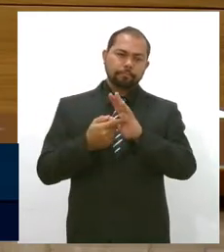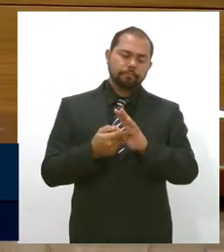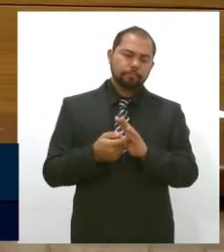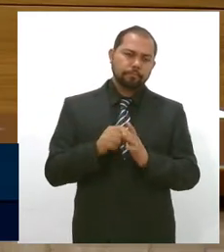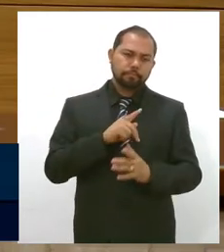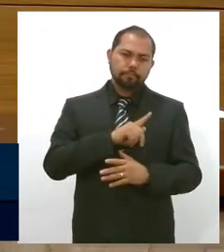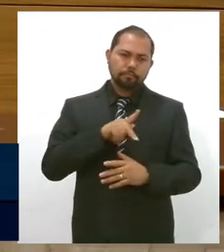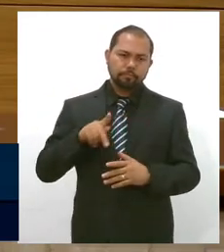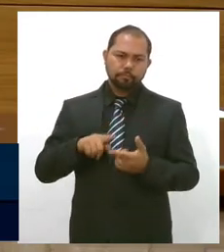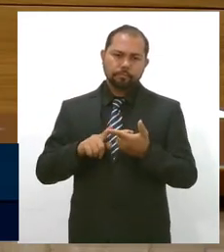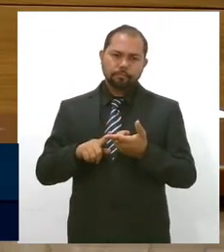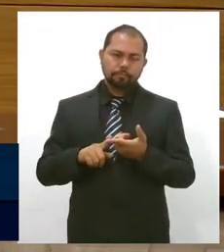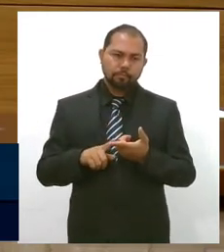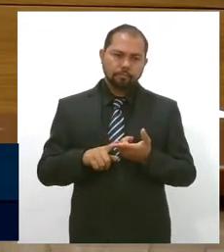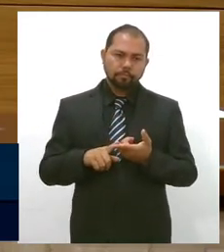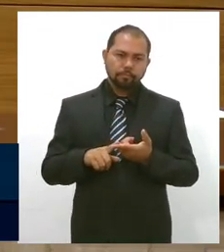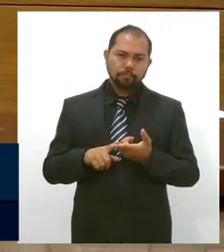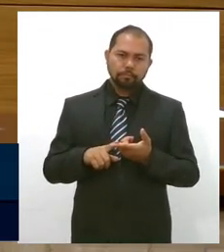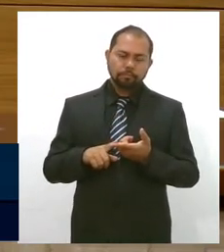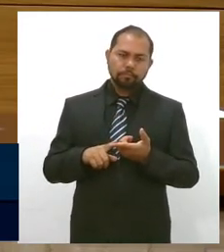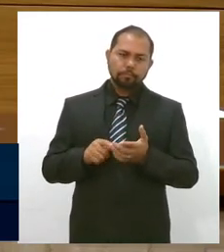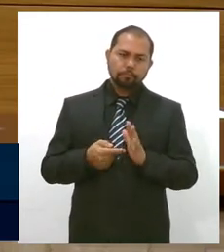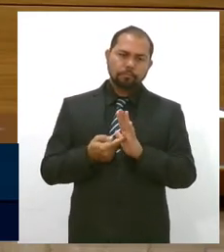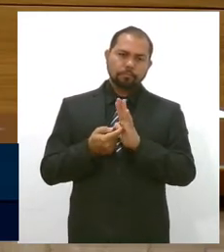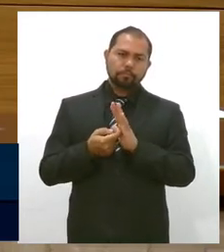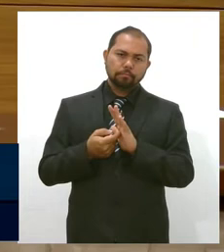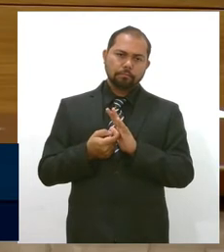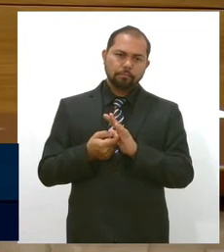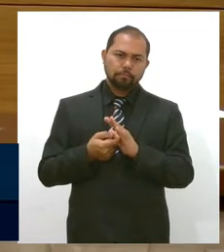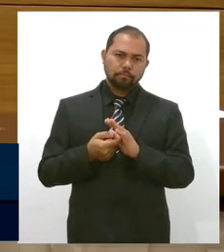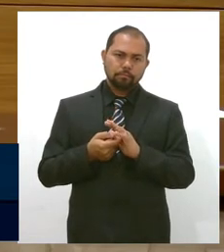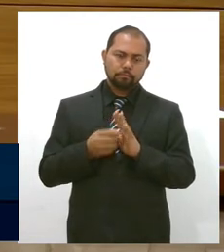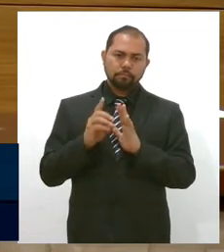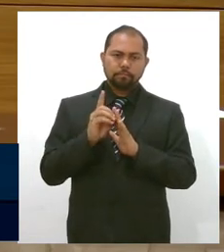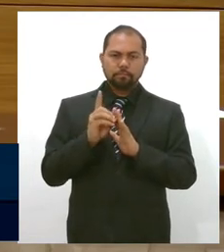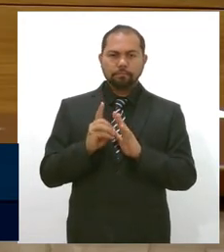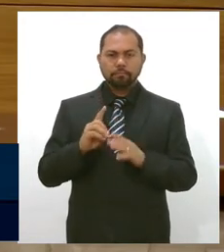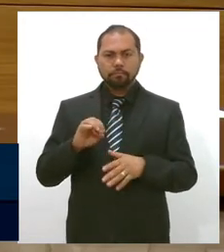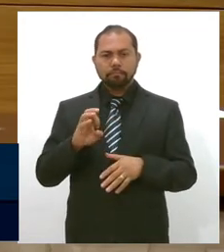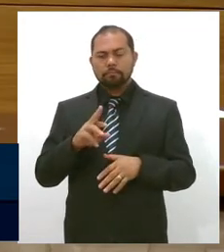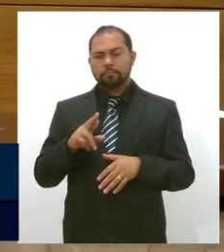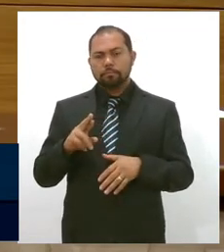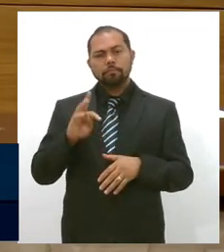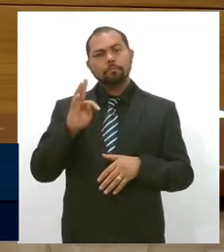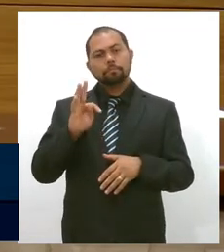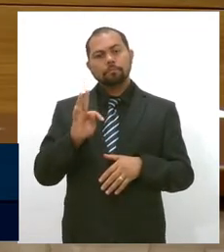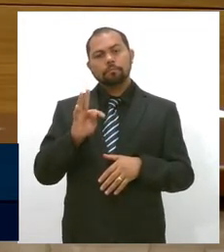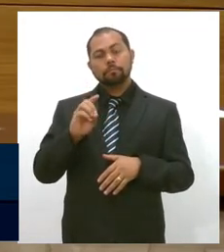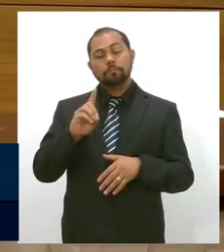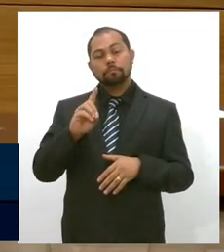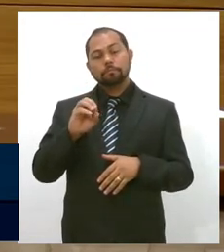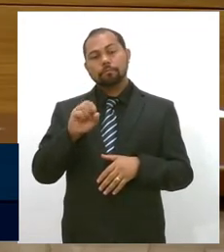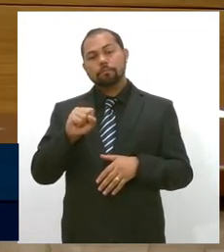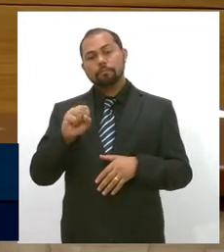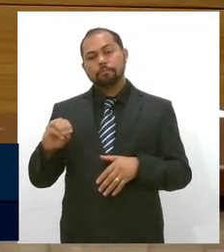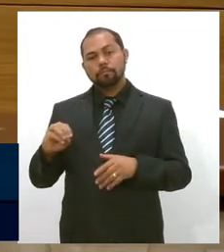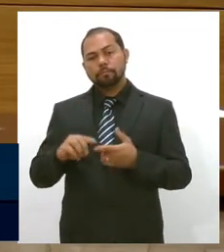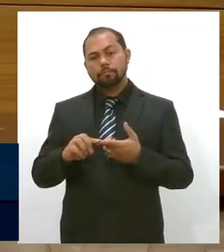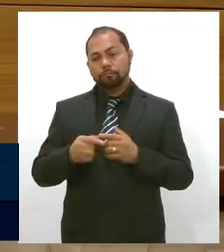apresento indicação ao excelentíssimo senhor diretor, presidente da Companhia de Saneamento Básico de Sergipe, DESO, na pessoa do senhor Carlos Fernandes de